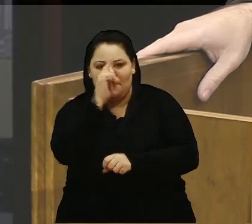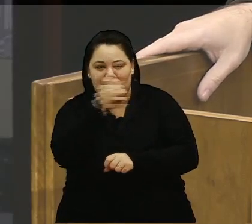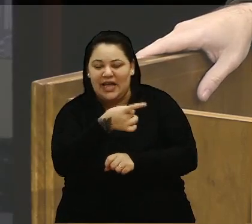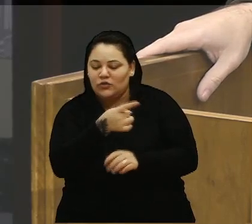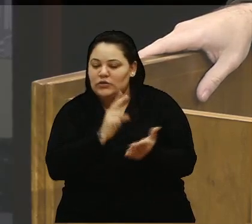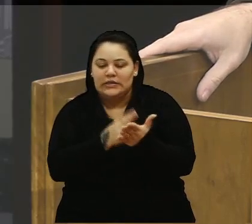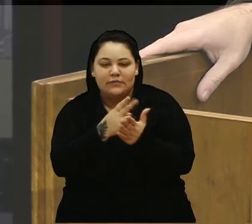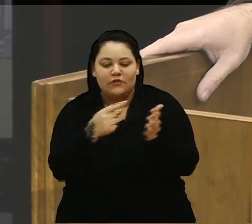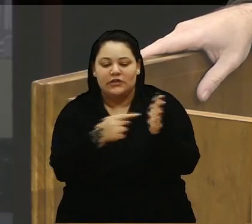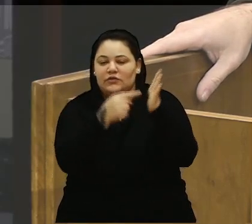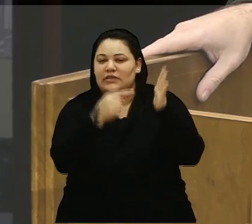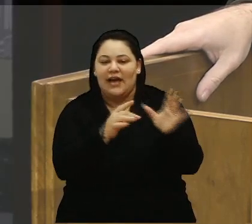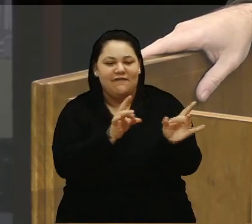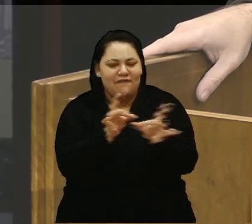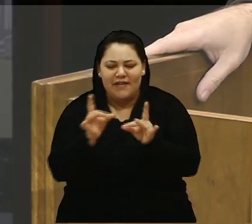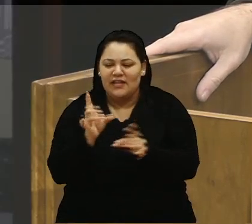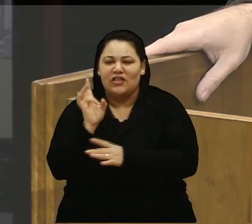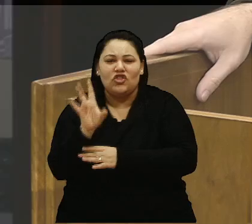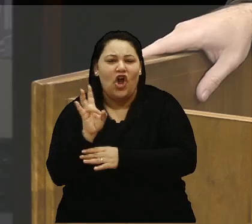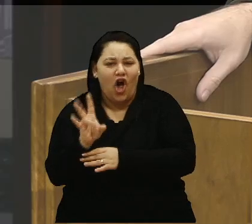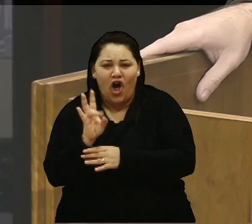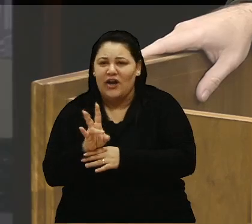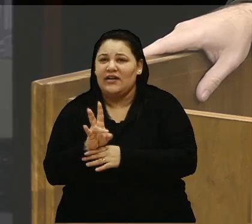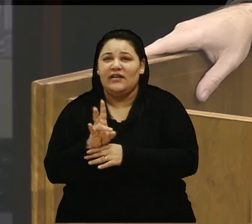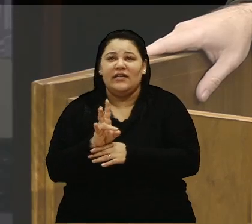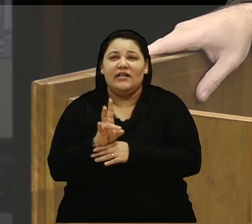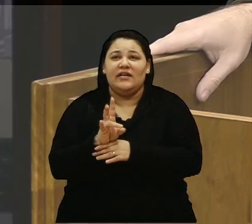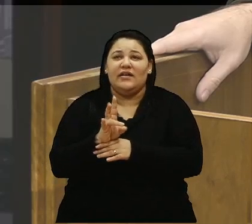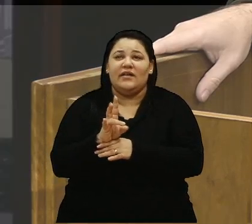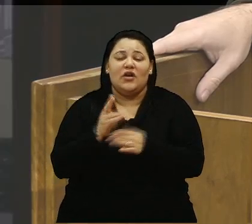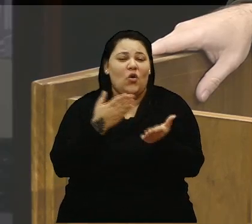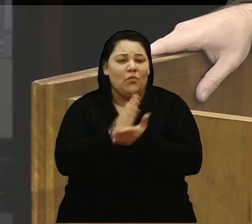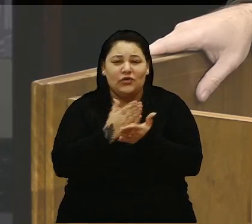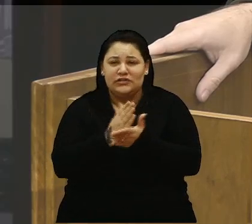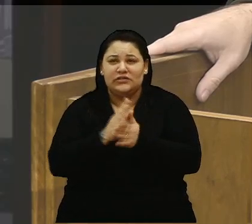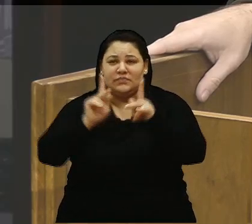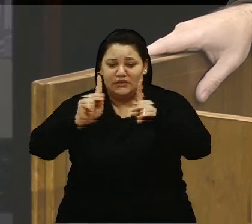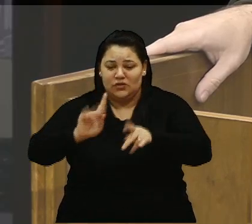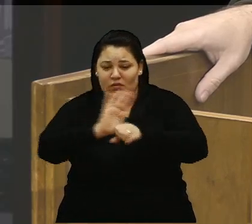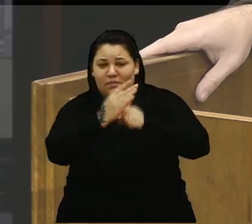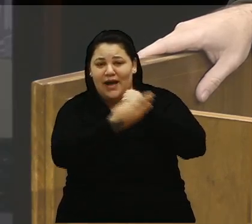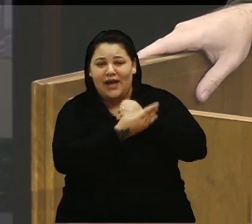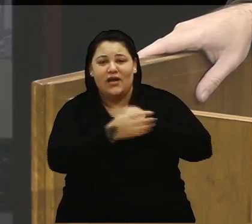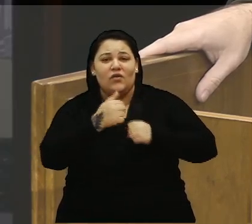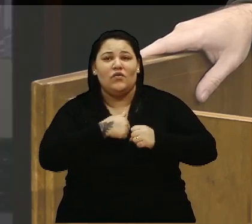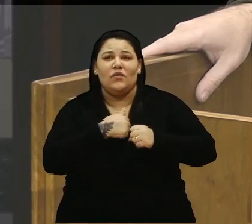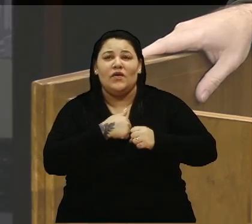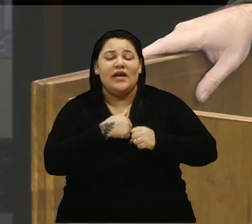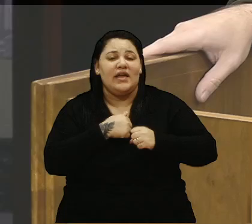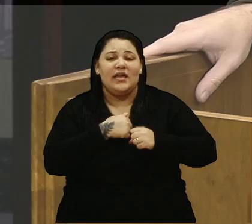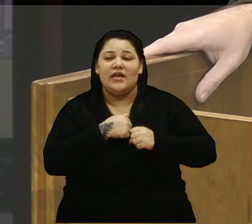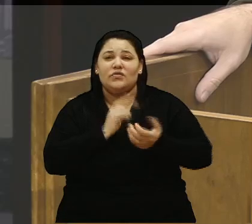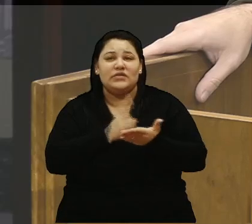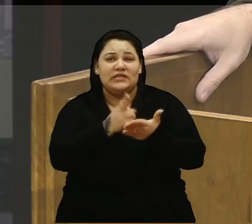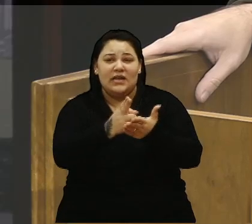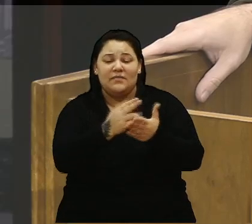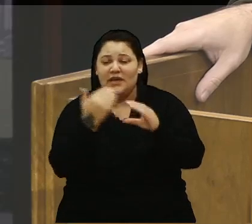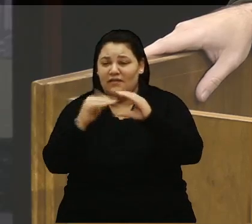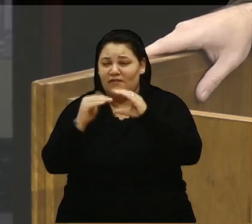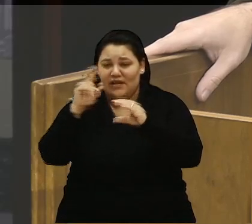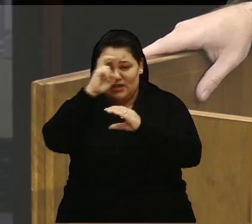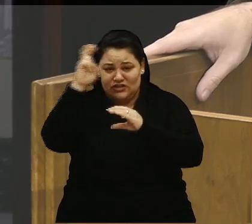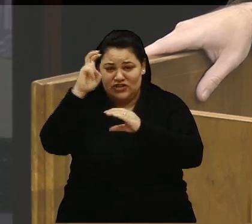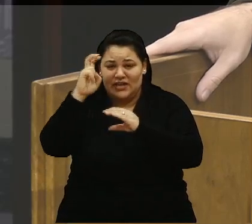denunciar tráfico de droga, pessoal que está traficando, incomodando o morador dos bairros. O pessoal me manda, eu passo tudo para a inteligência da brigada, passo para a Polícia